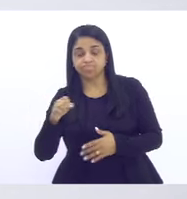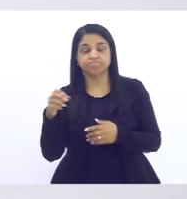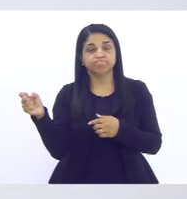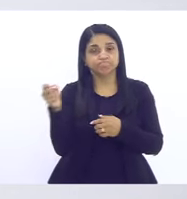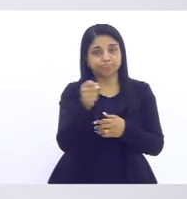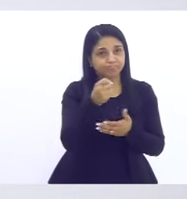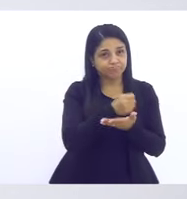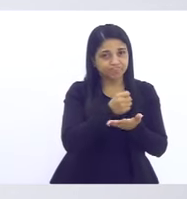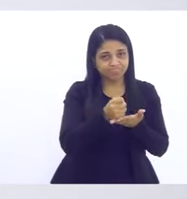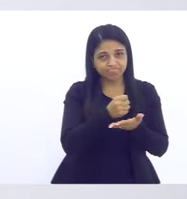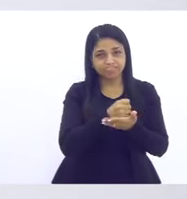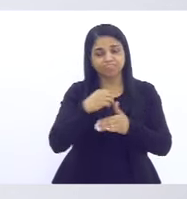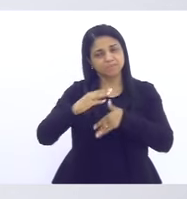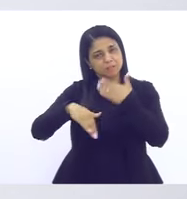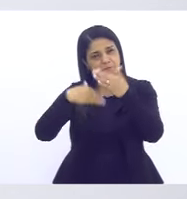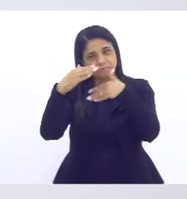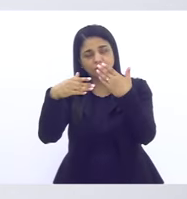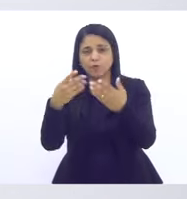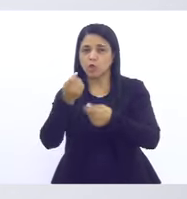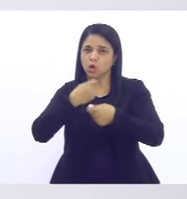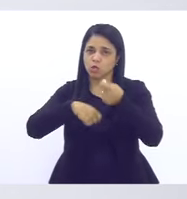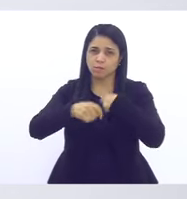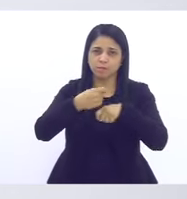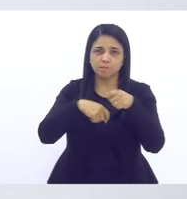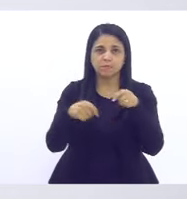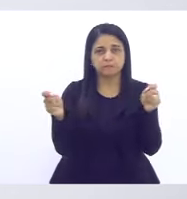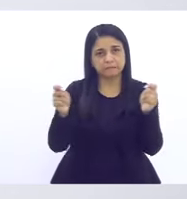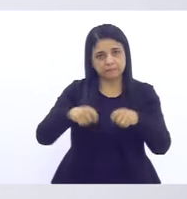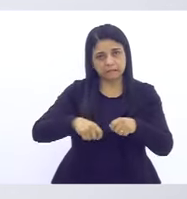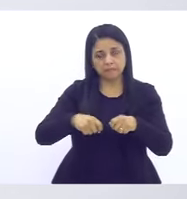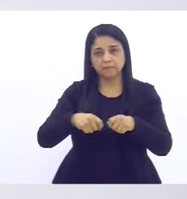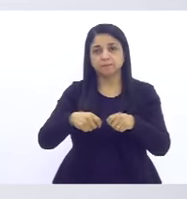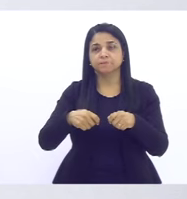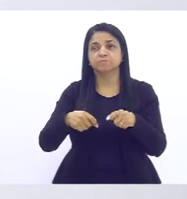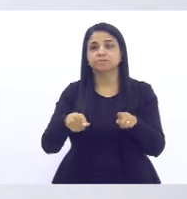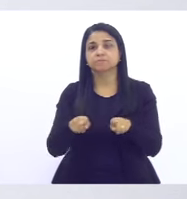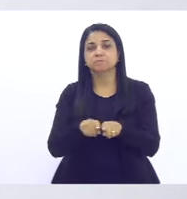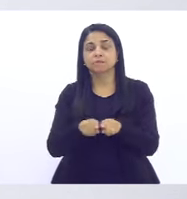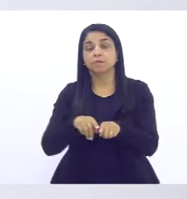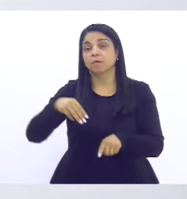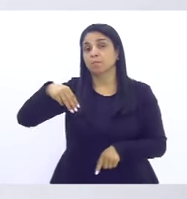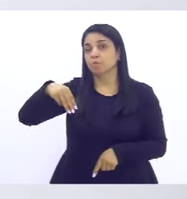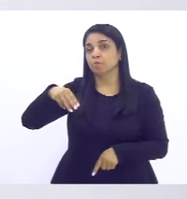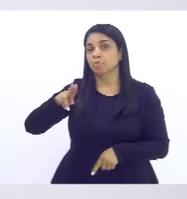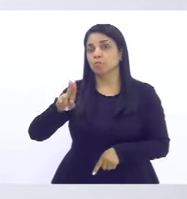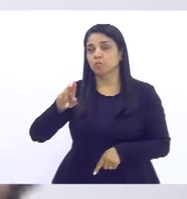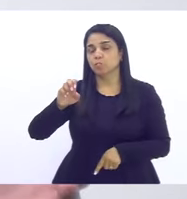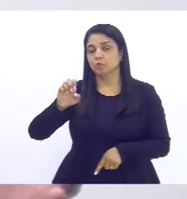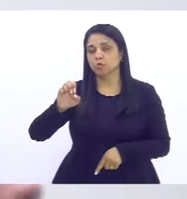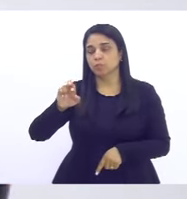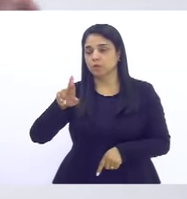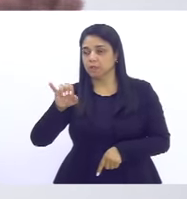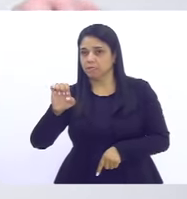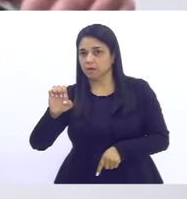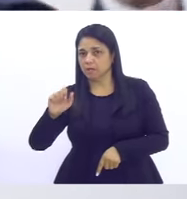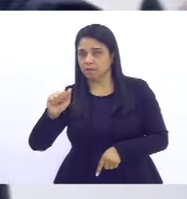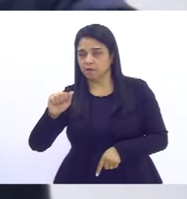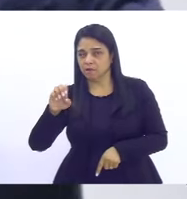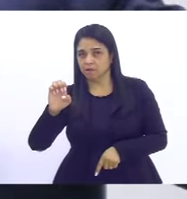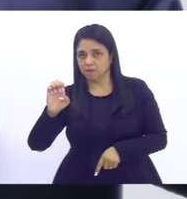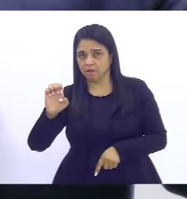que possa se desenvolver economicamente, onde, no município de Laje do Muriaé, a empresa de carroceria não